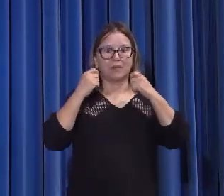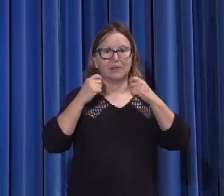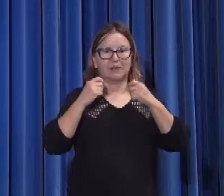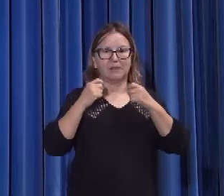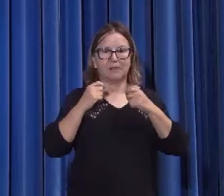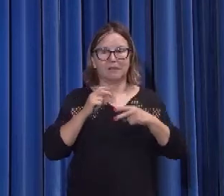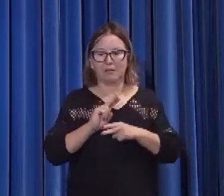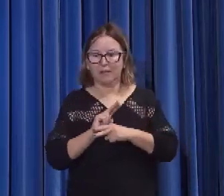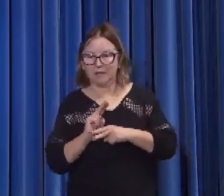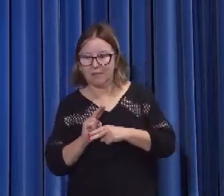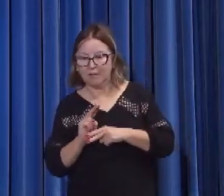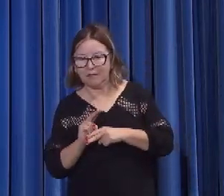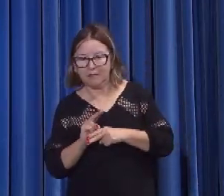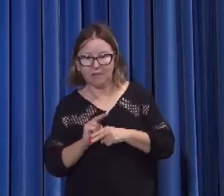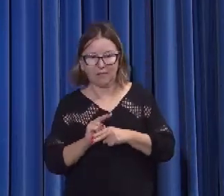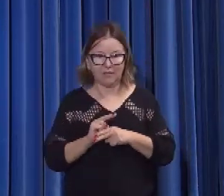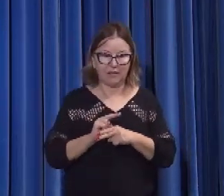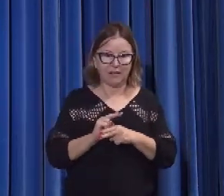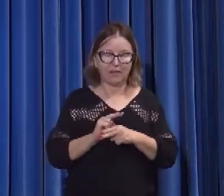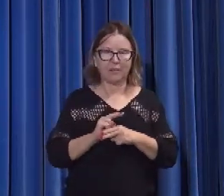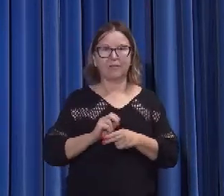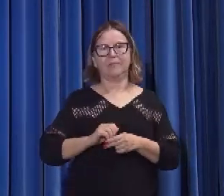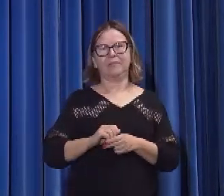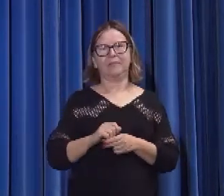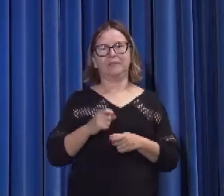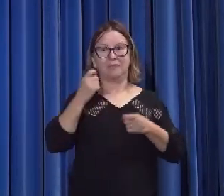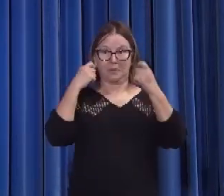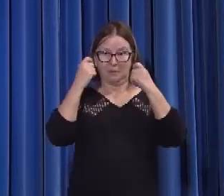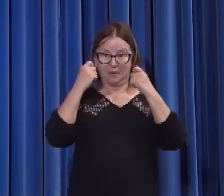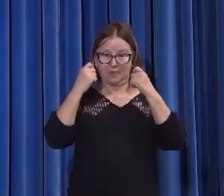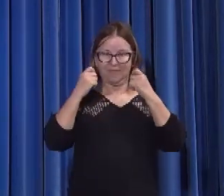ter que guardar, você vai se preocupar.